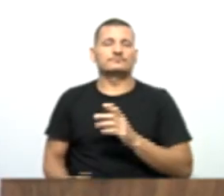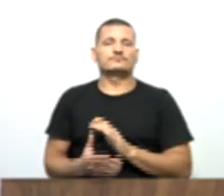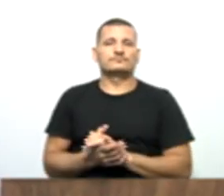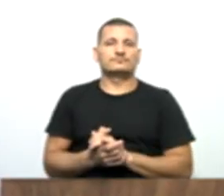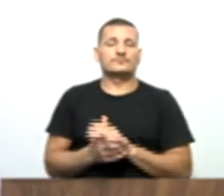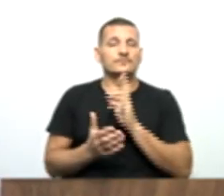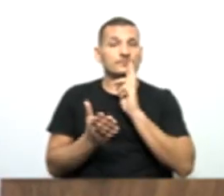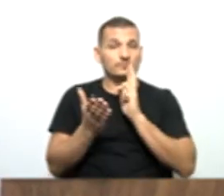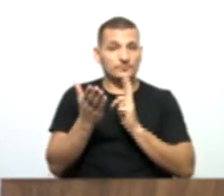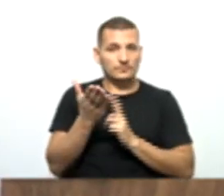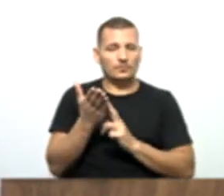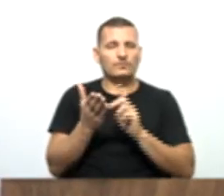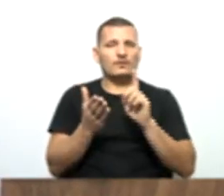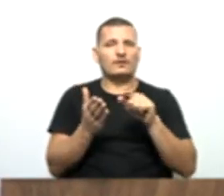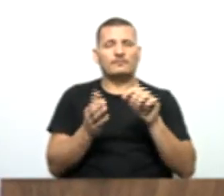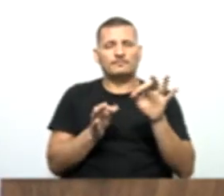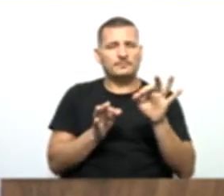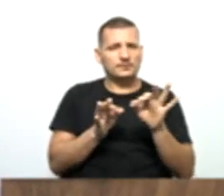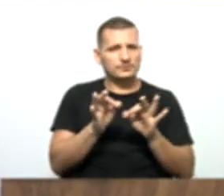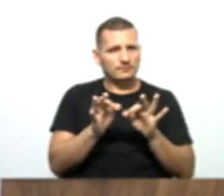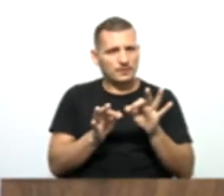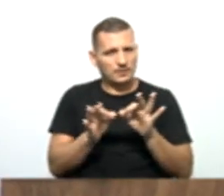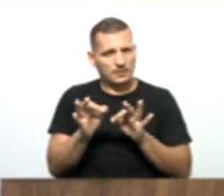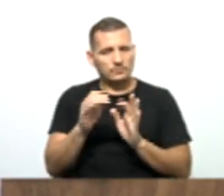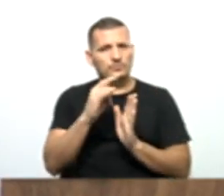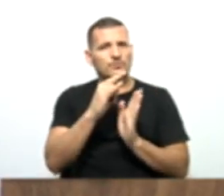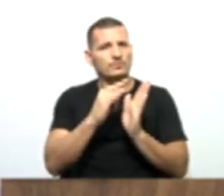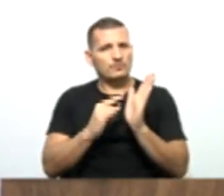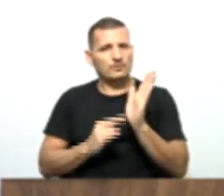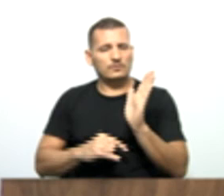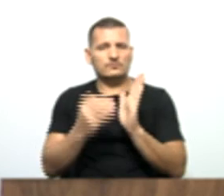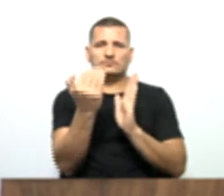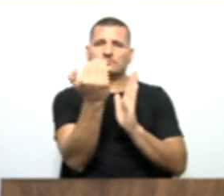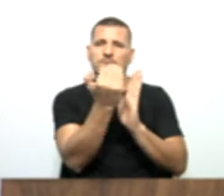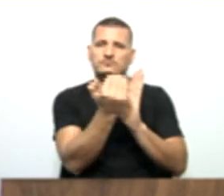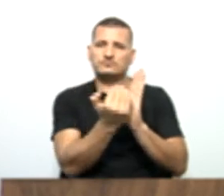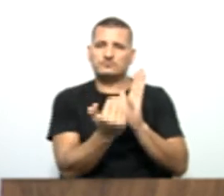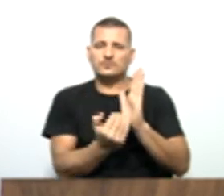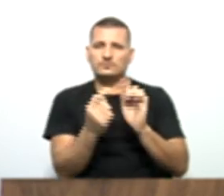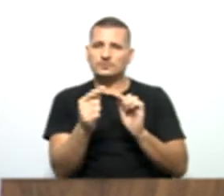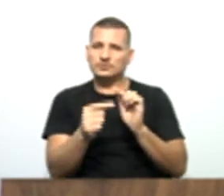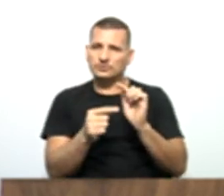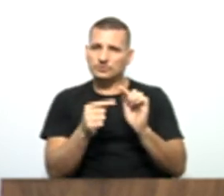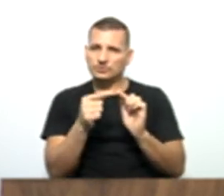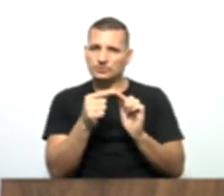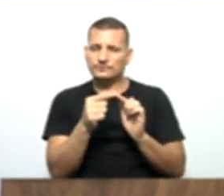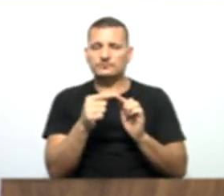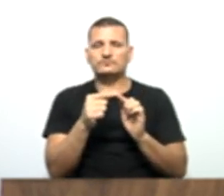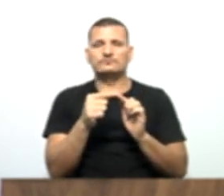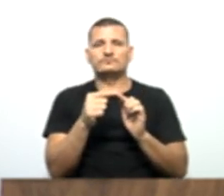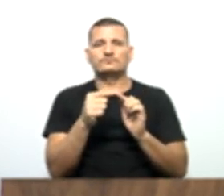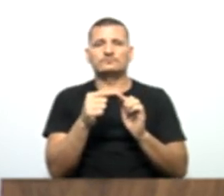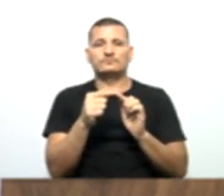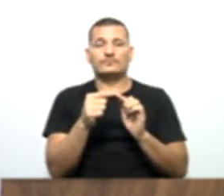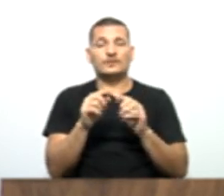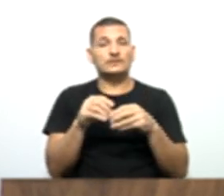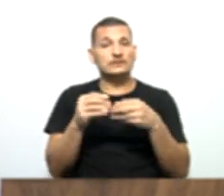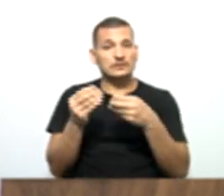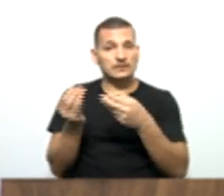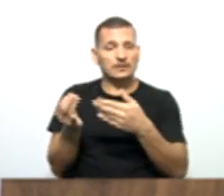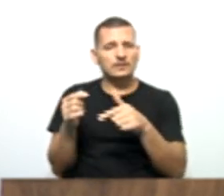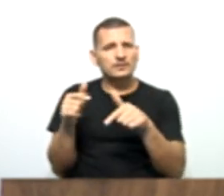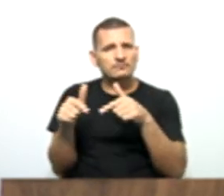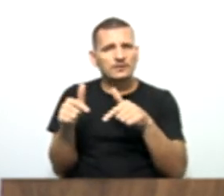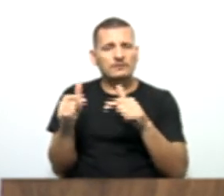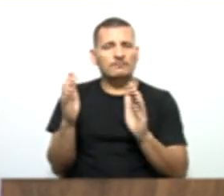que envolve determinado documento, uma lista de objetivos específicos e entregar tarefas de curto